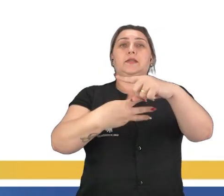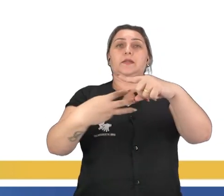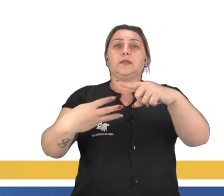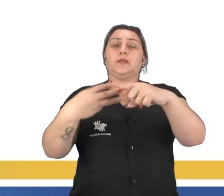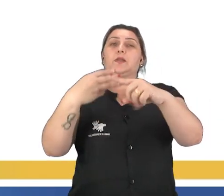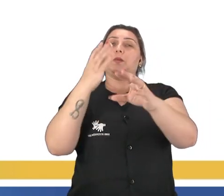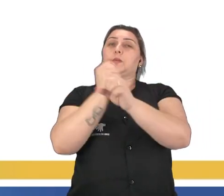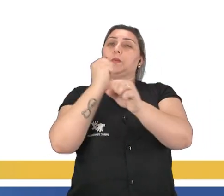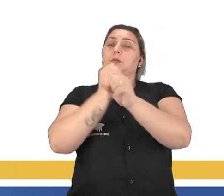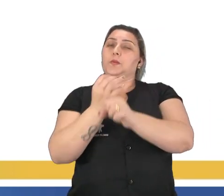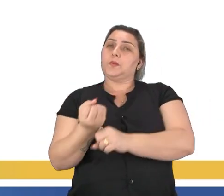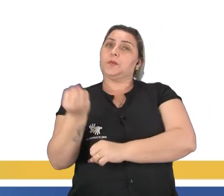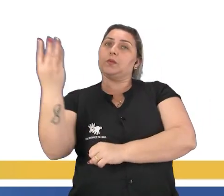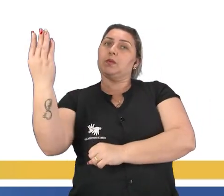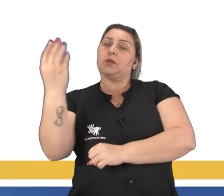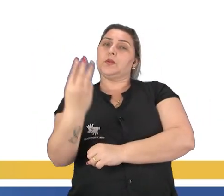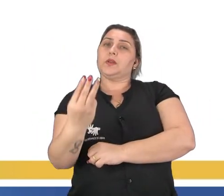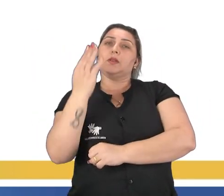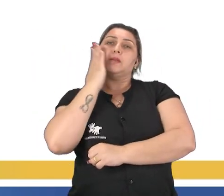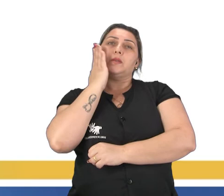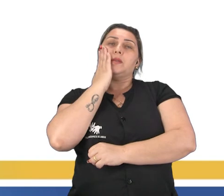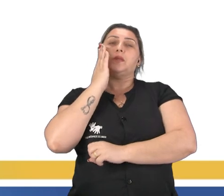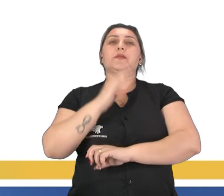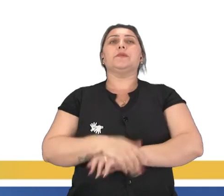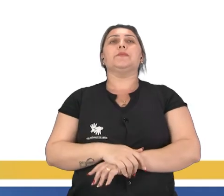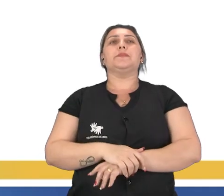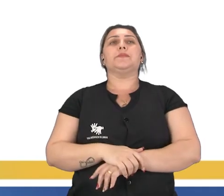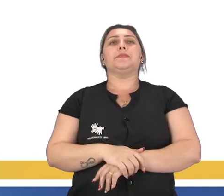do percurso total nesses 3 dias.